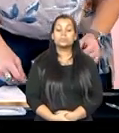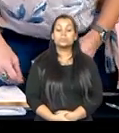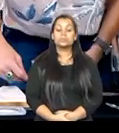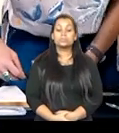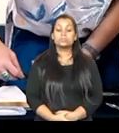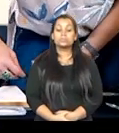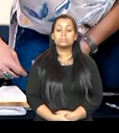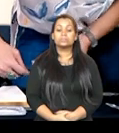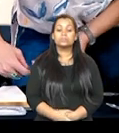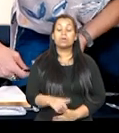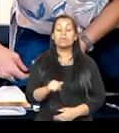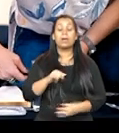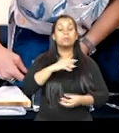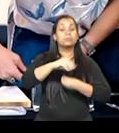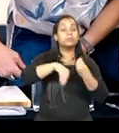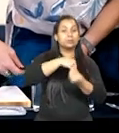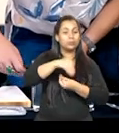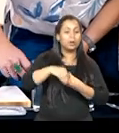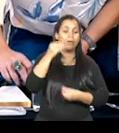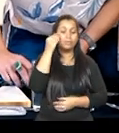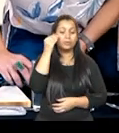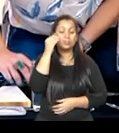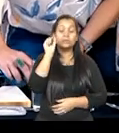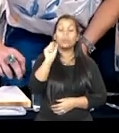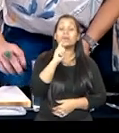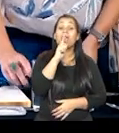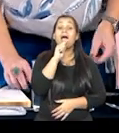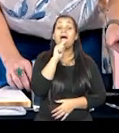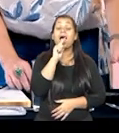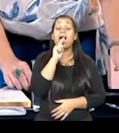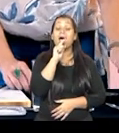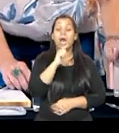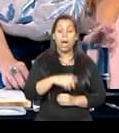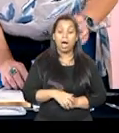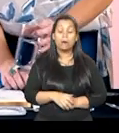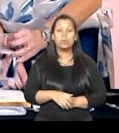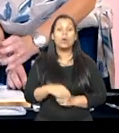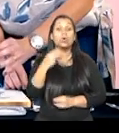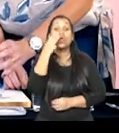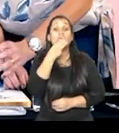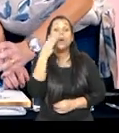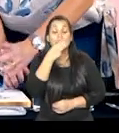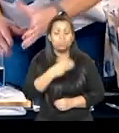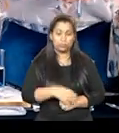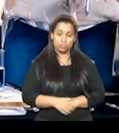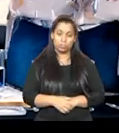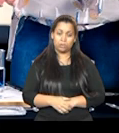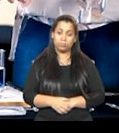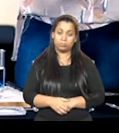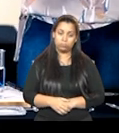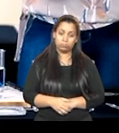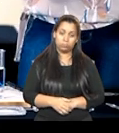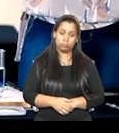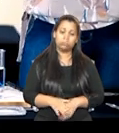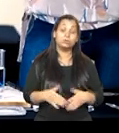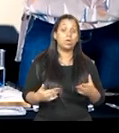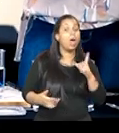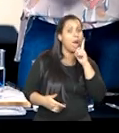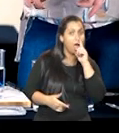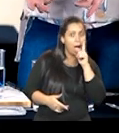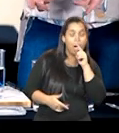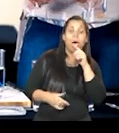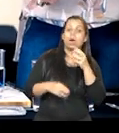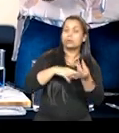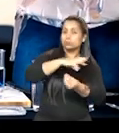Nós vamos então misturar agora, testar a água com o açúcar. Bem, a gente já viu que a água é um